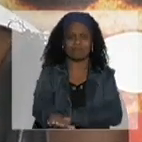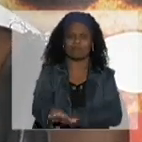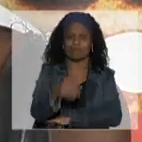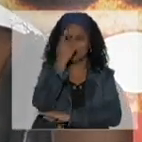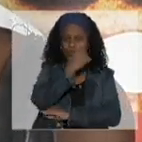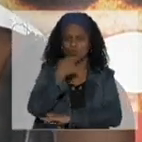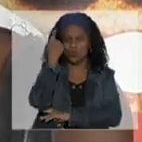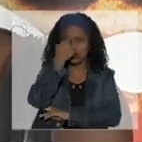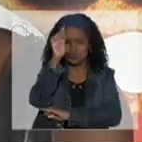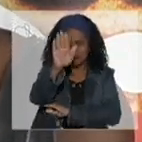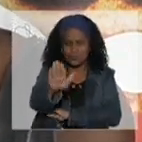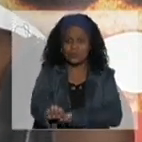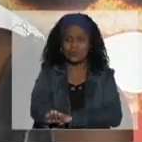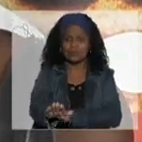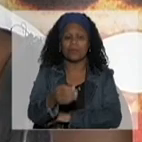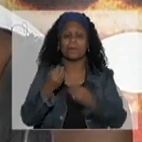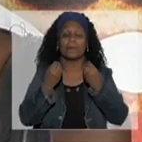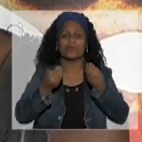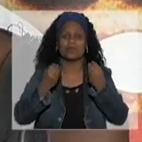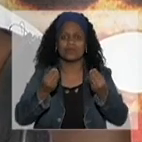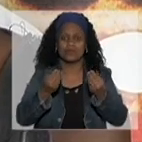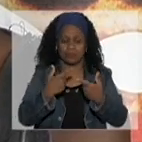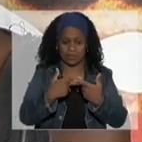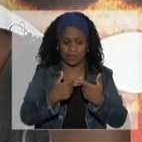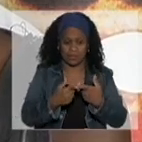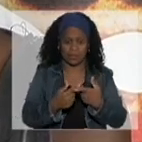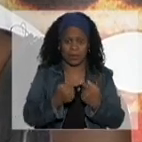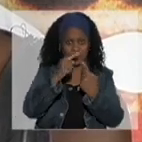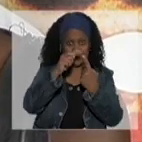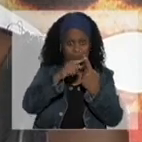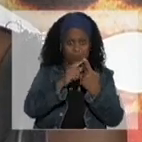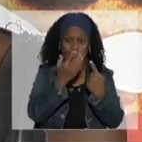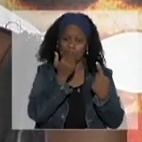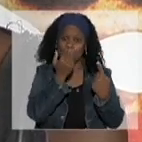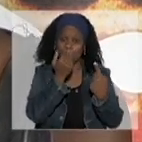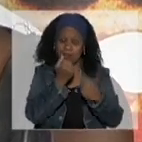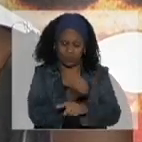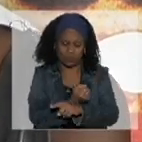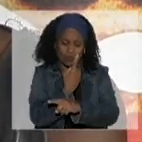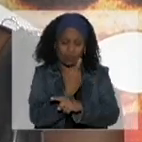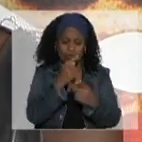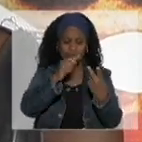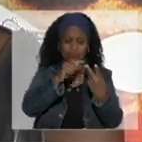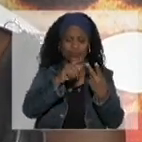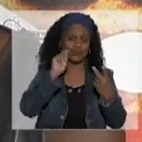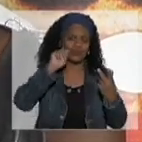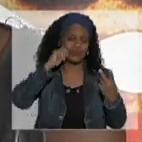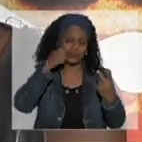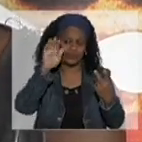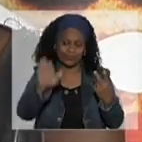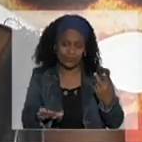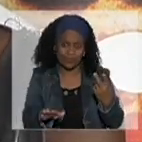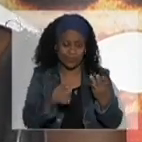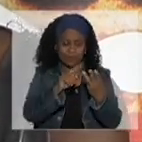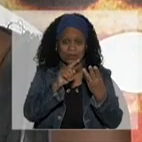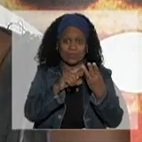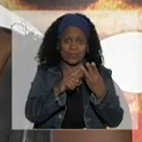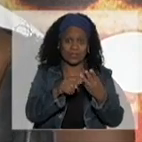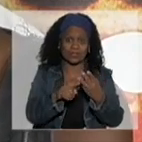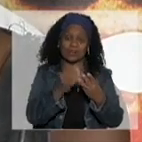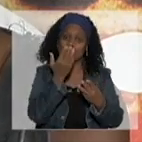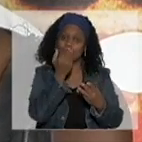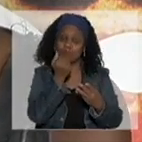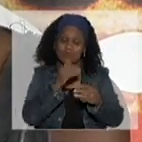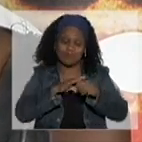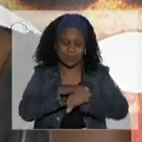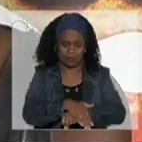na verdade pra dá assim k almoço café e janta para não precisar jantar e